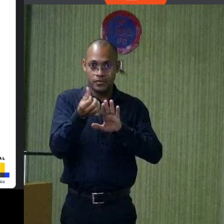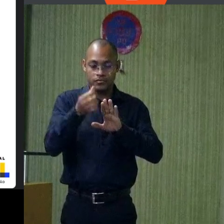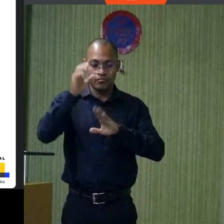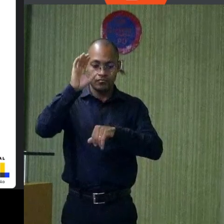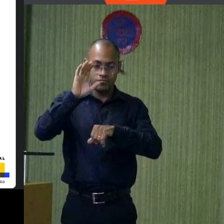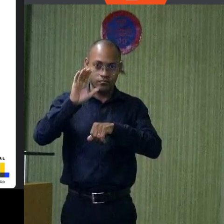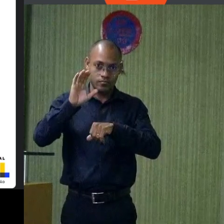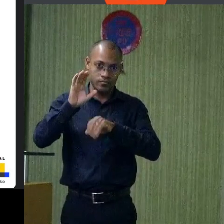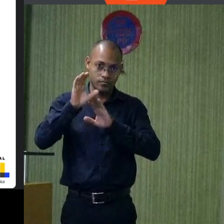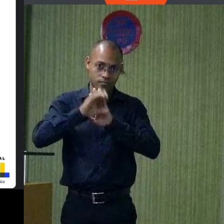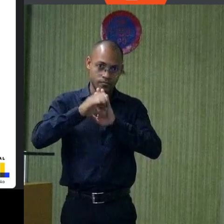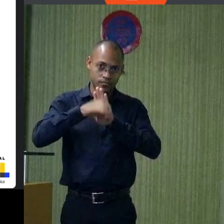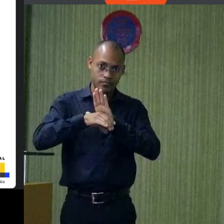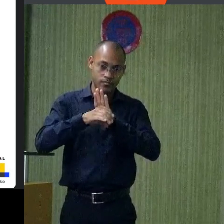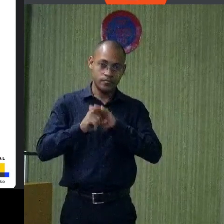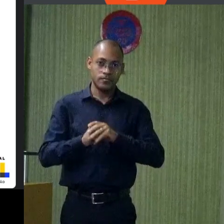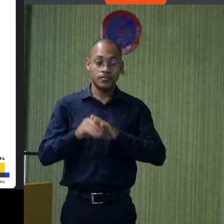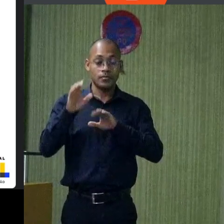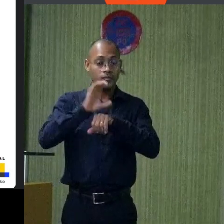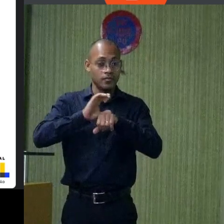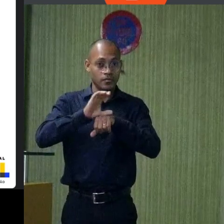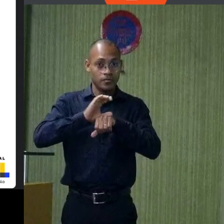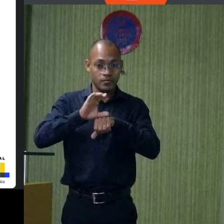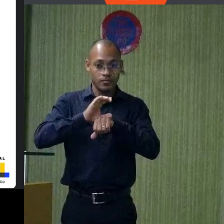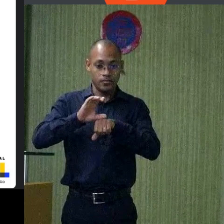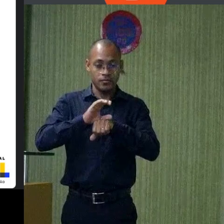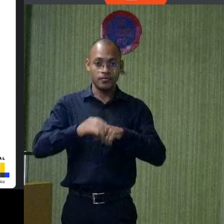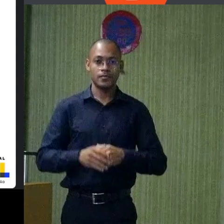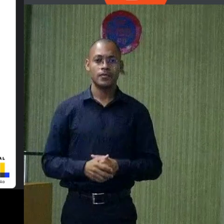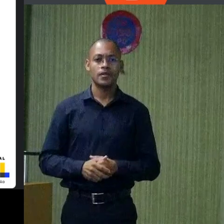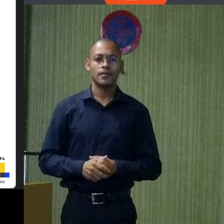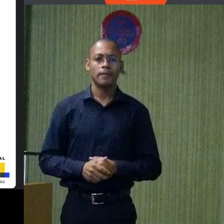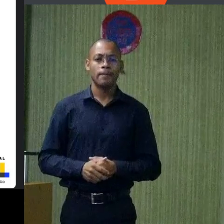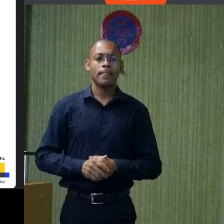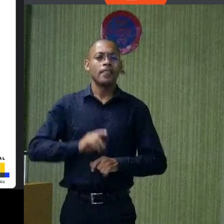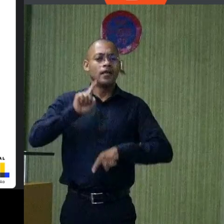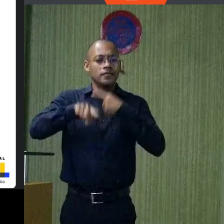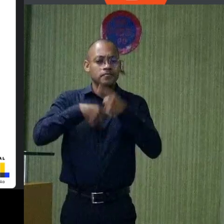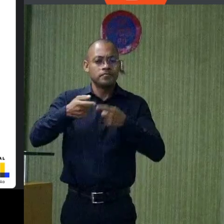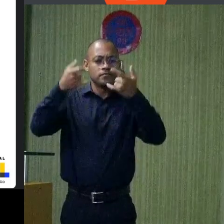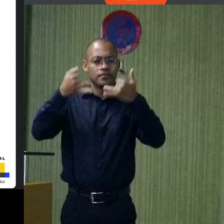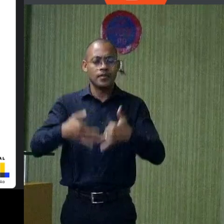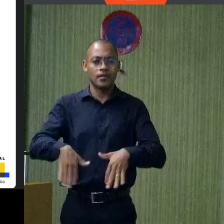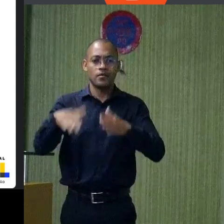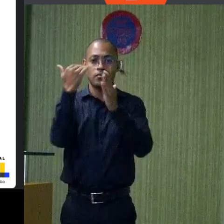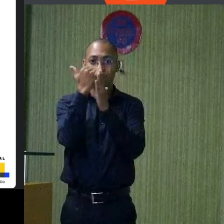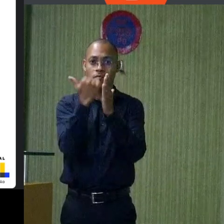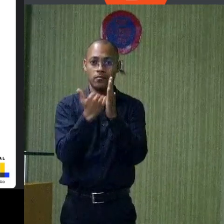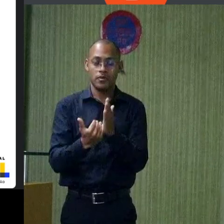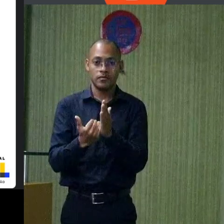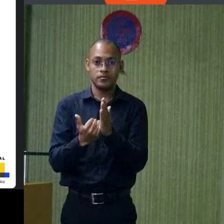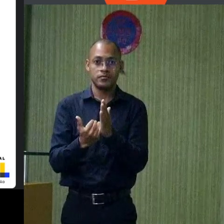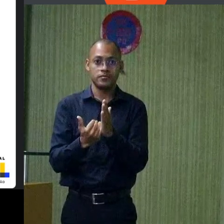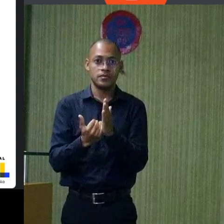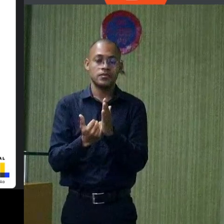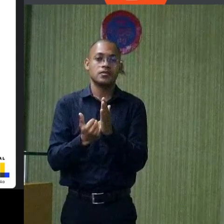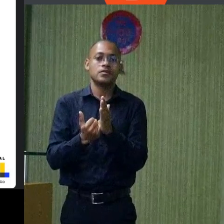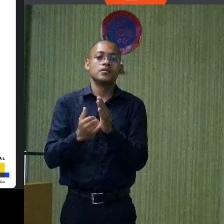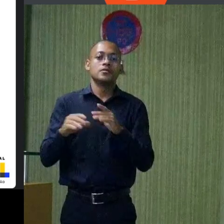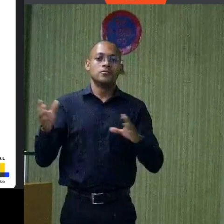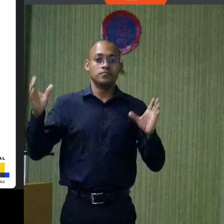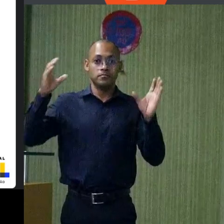eh na sequência fala-se um pouco sobre eh os planos decenais de estados Distrito Federal e